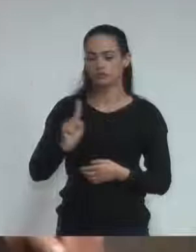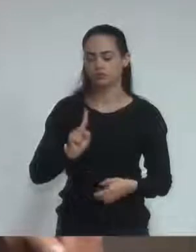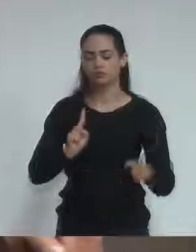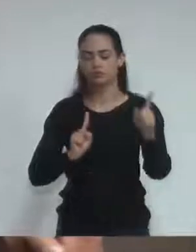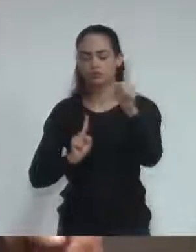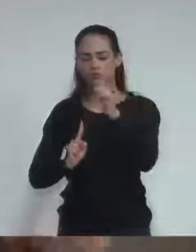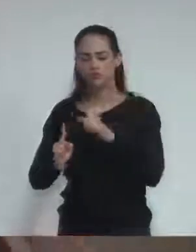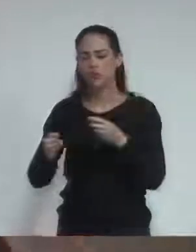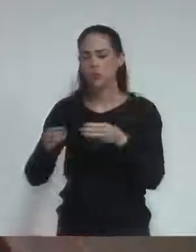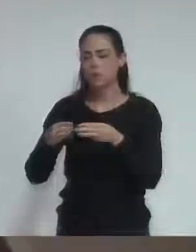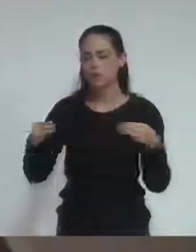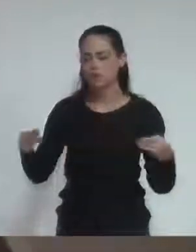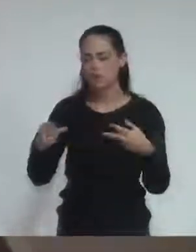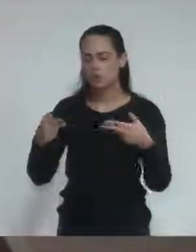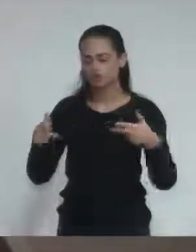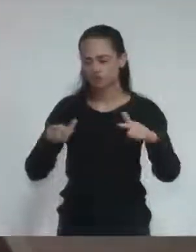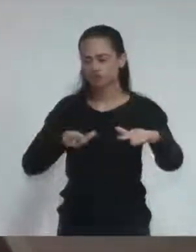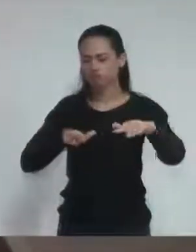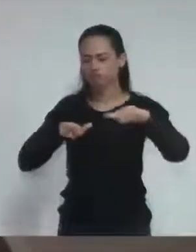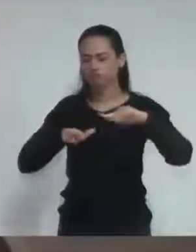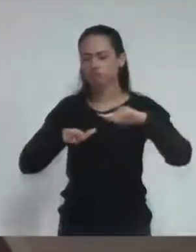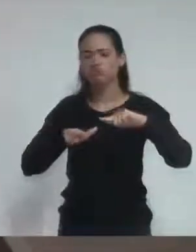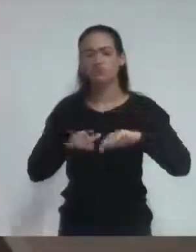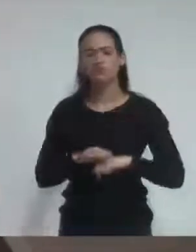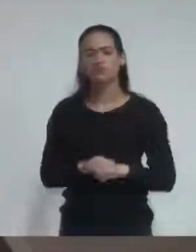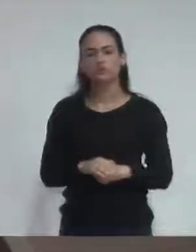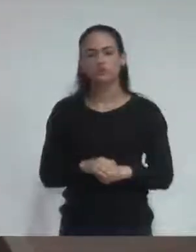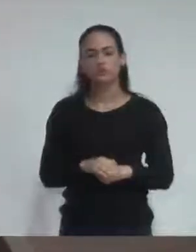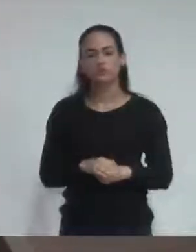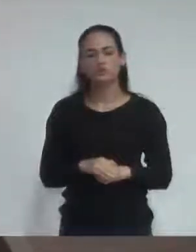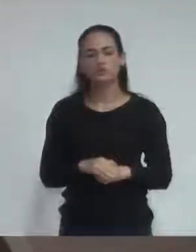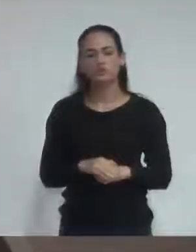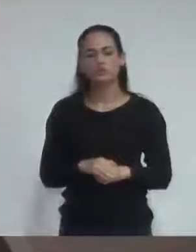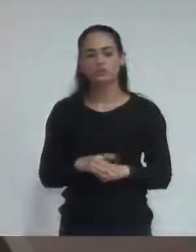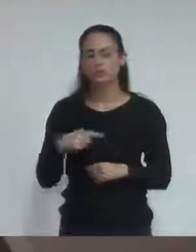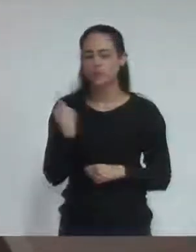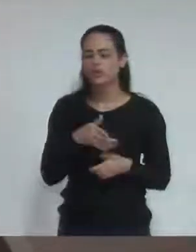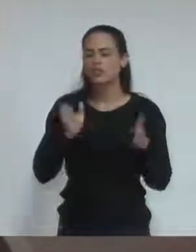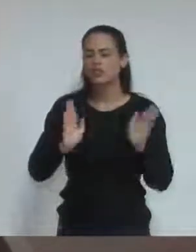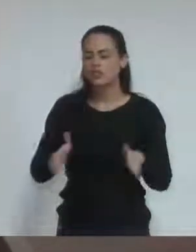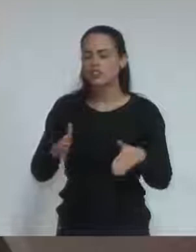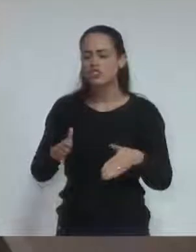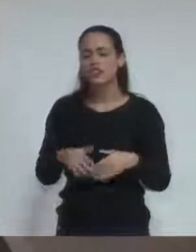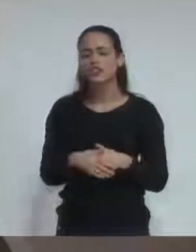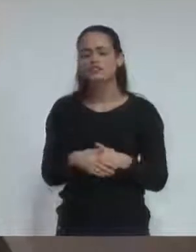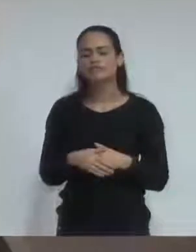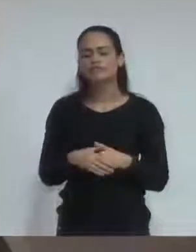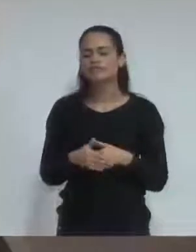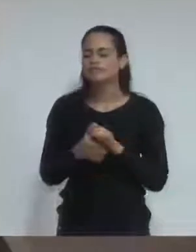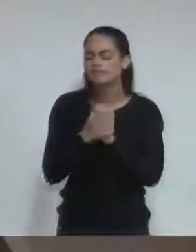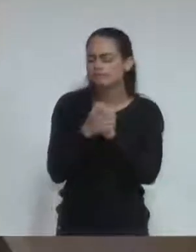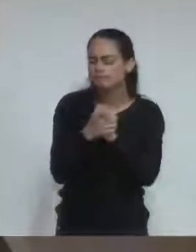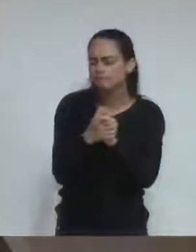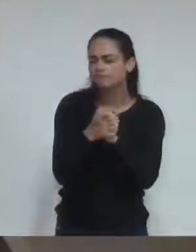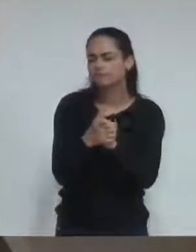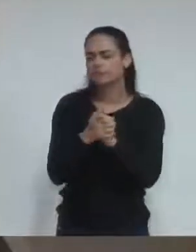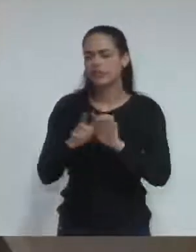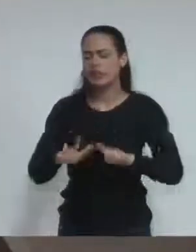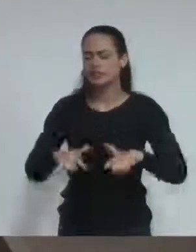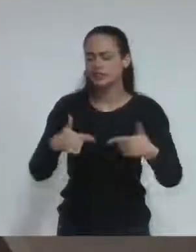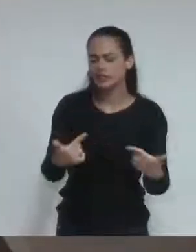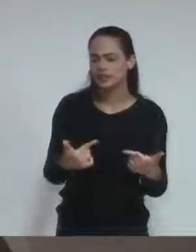demais pessoas que participaram desse projeto, e a gente já falou a respeito aqui, elogiando a iniciativa deles e a iniciativa da